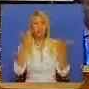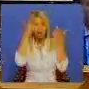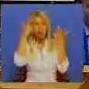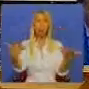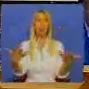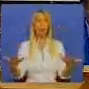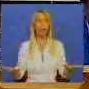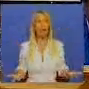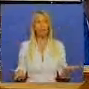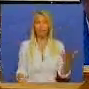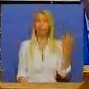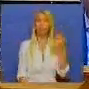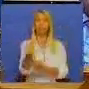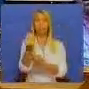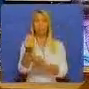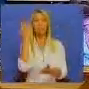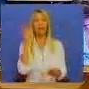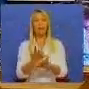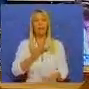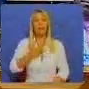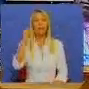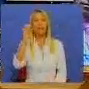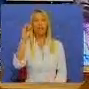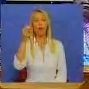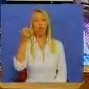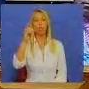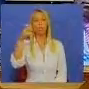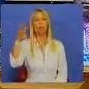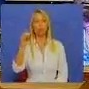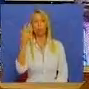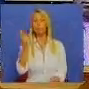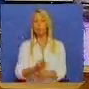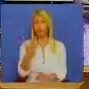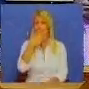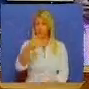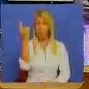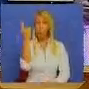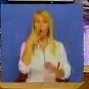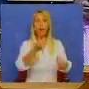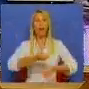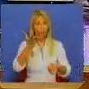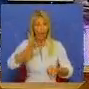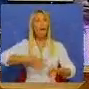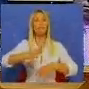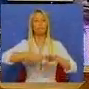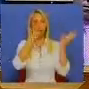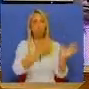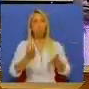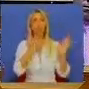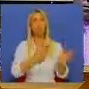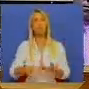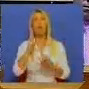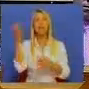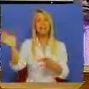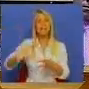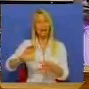surpreendentemente, até o diospiro, porque se um agricultor quiser produzir cereais, ou leite,